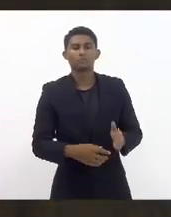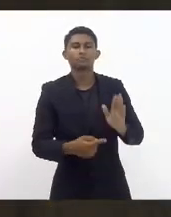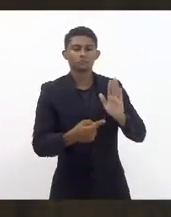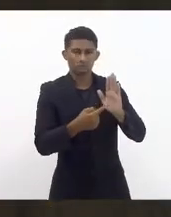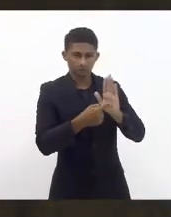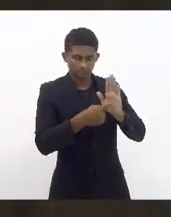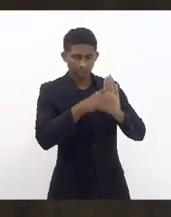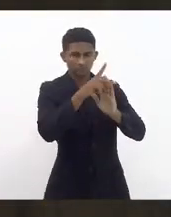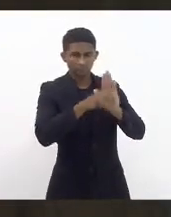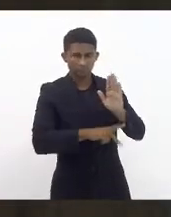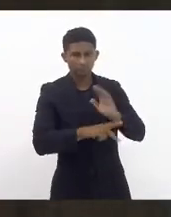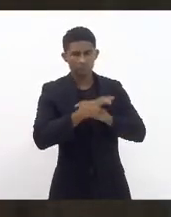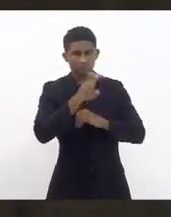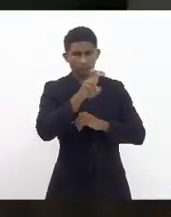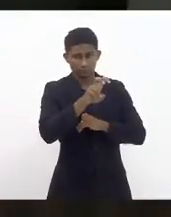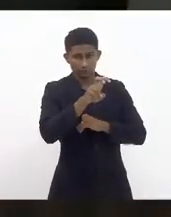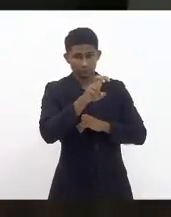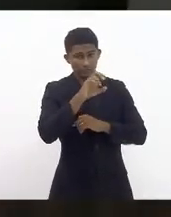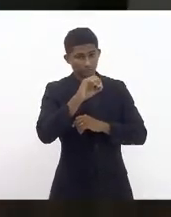518-2021.